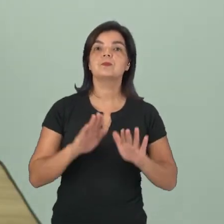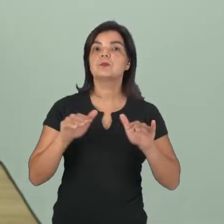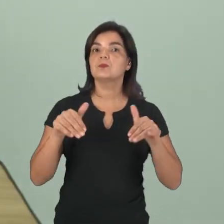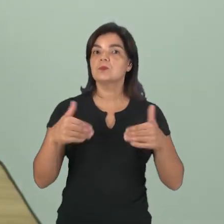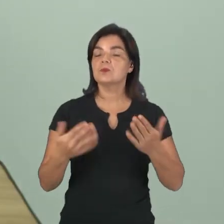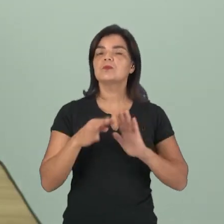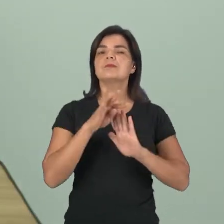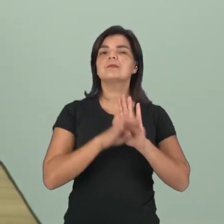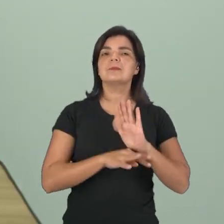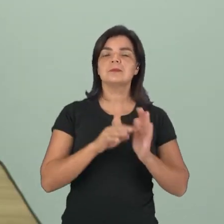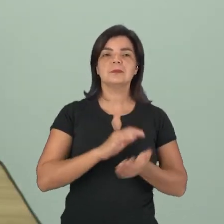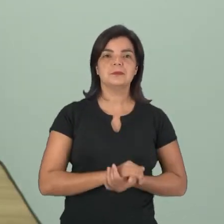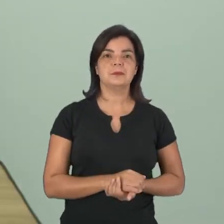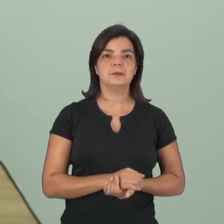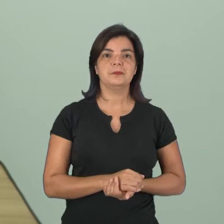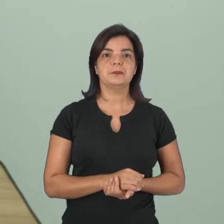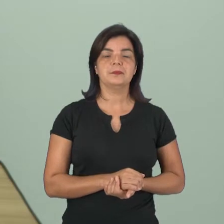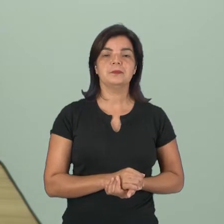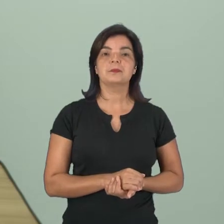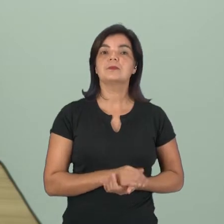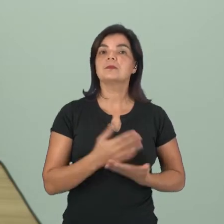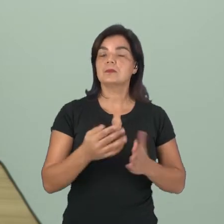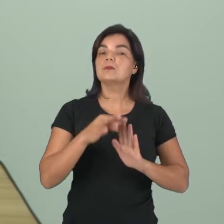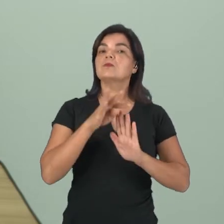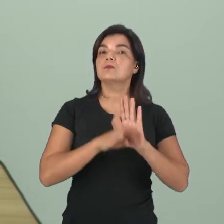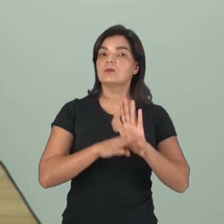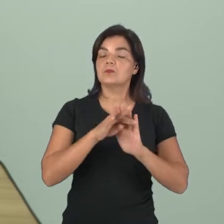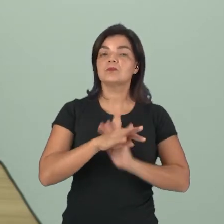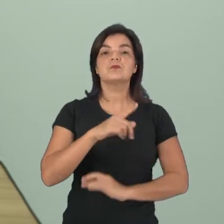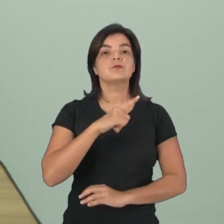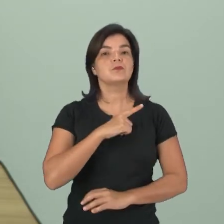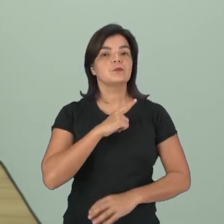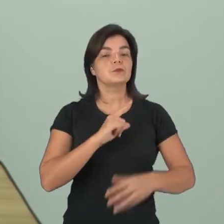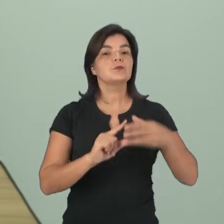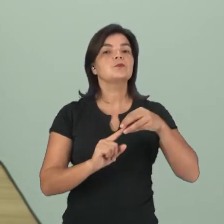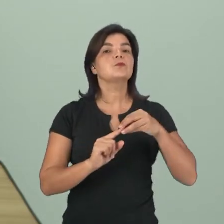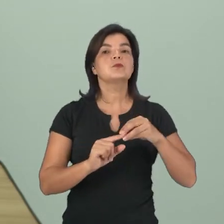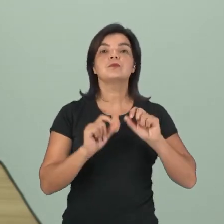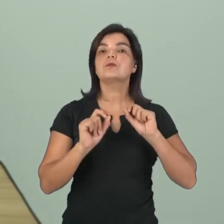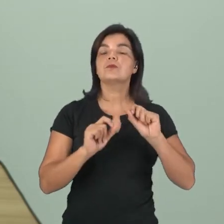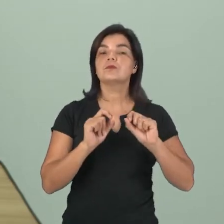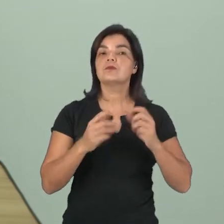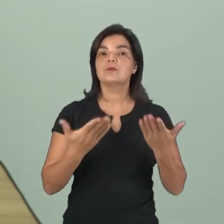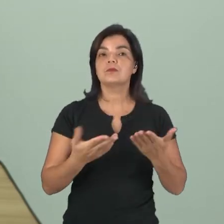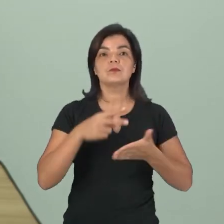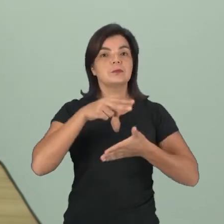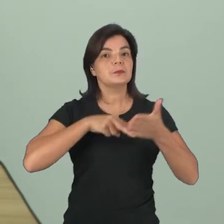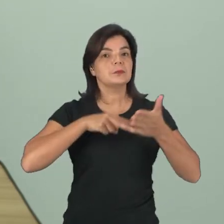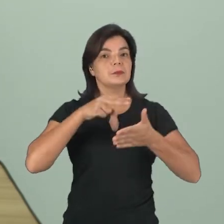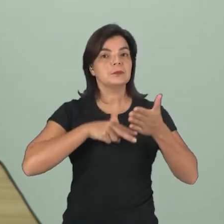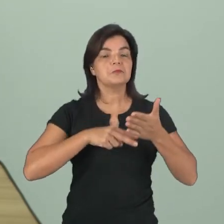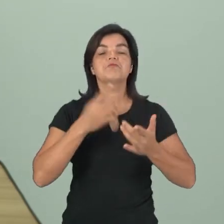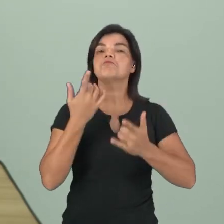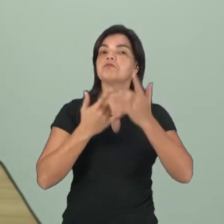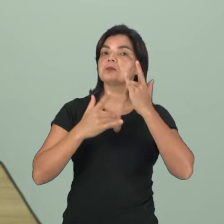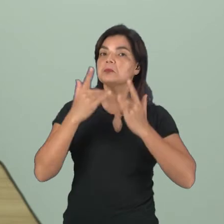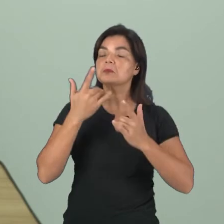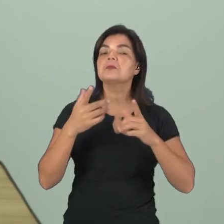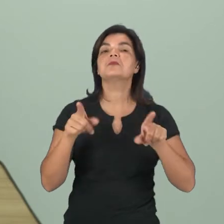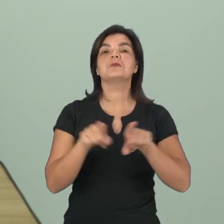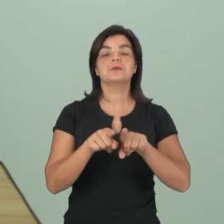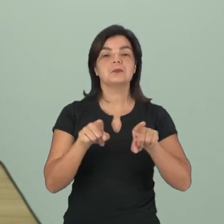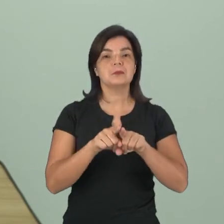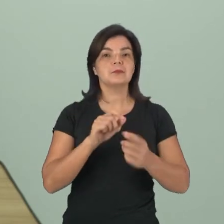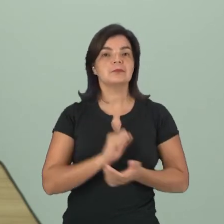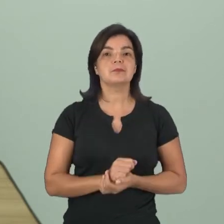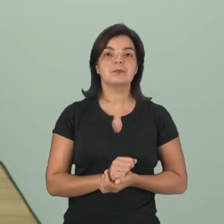Qual é o texto? Esse texto tem a finalidade de propiciar uma leitura atraente,